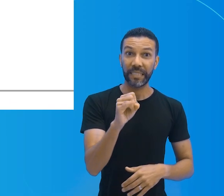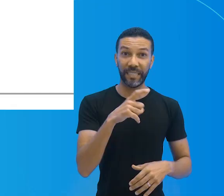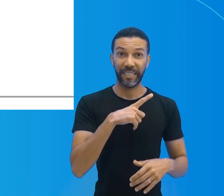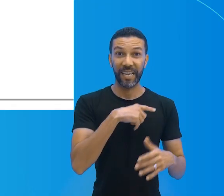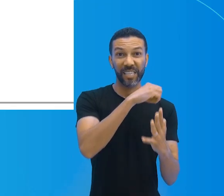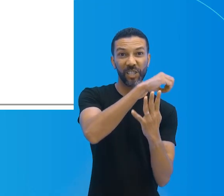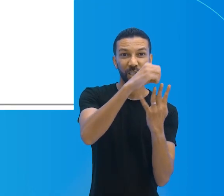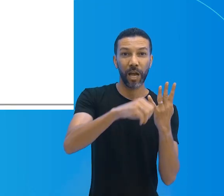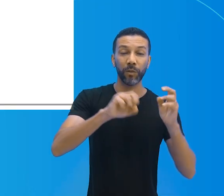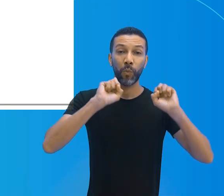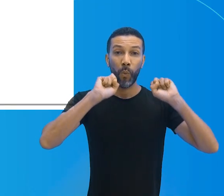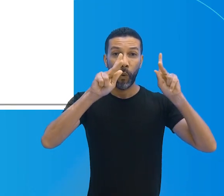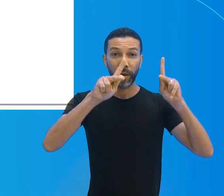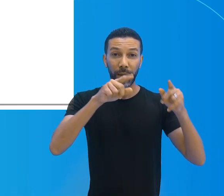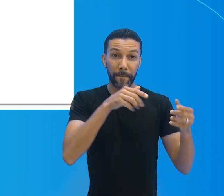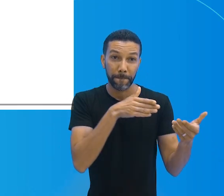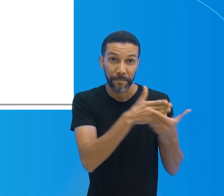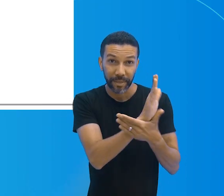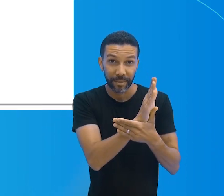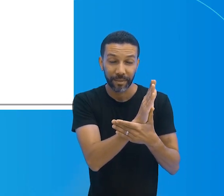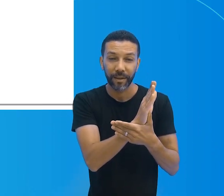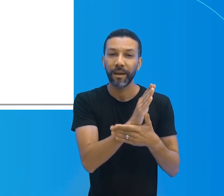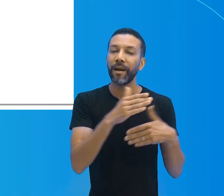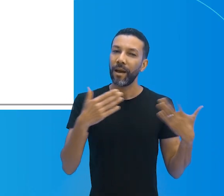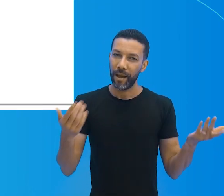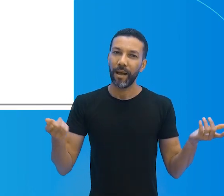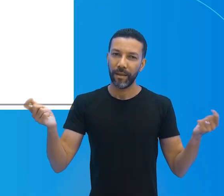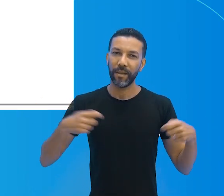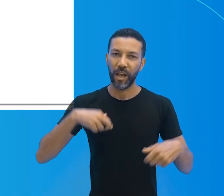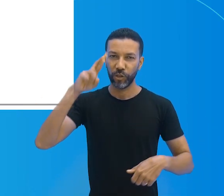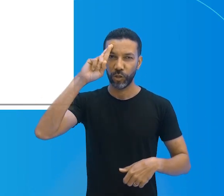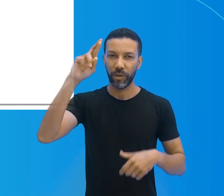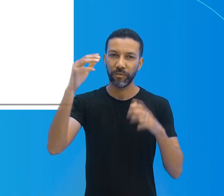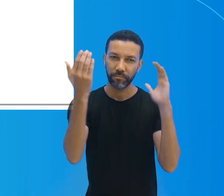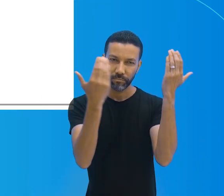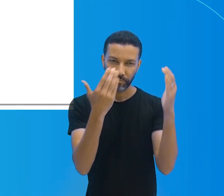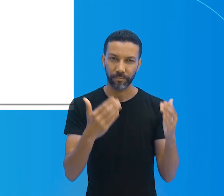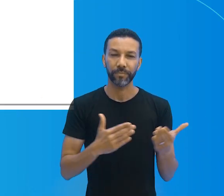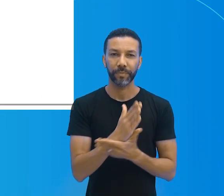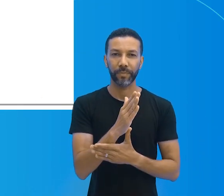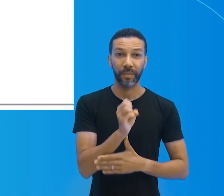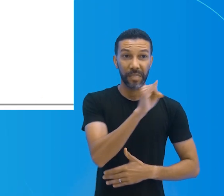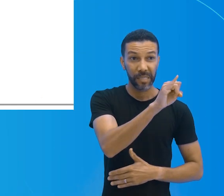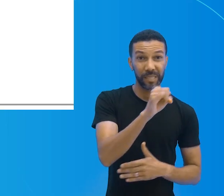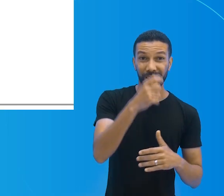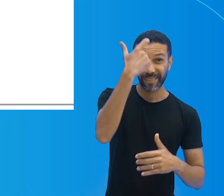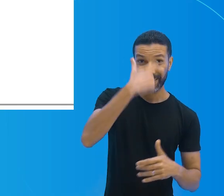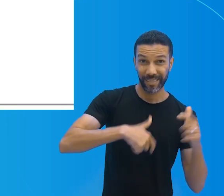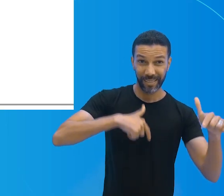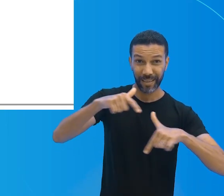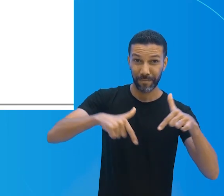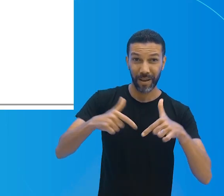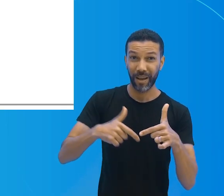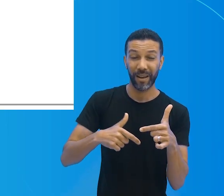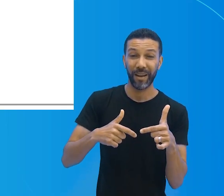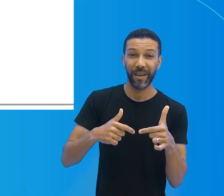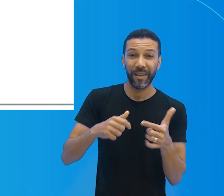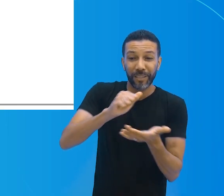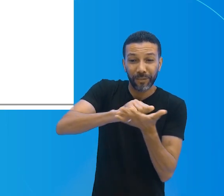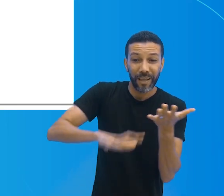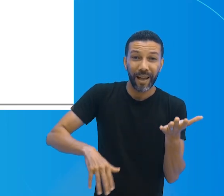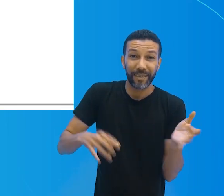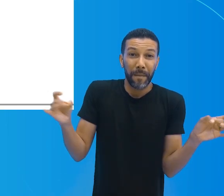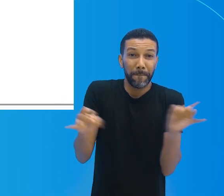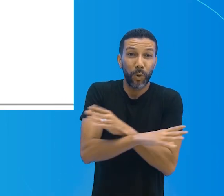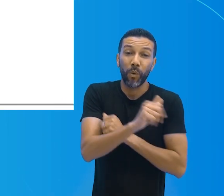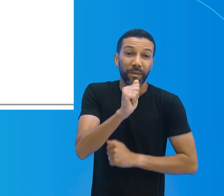com status finalizada. Então, se o servidor não finalizou sua entrega, o chefe não consegue